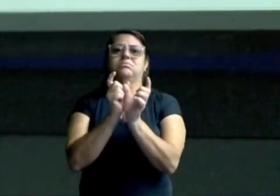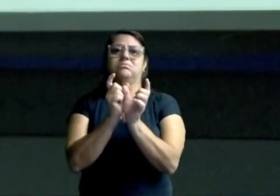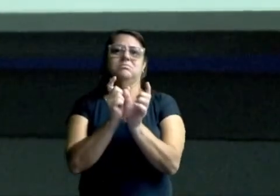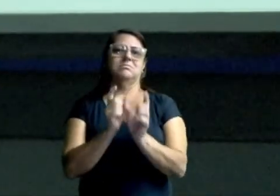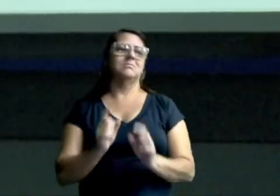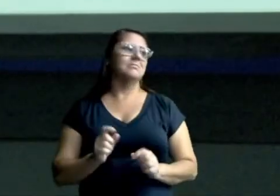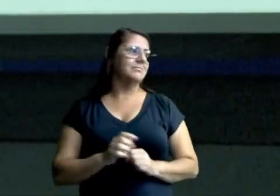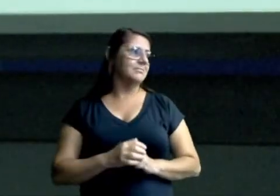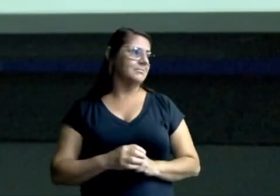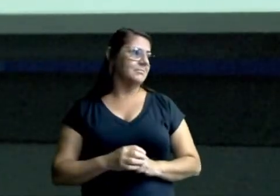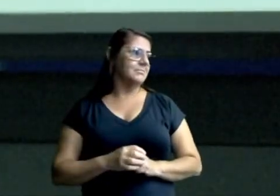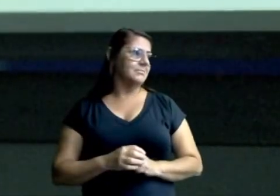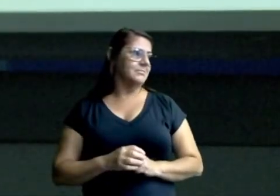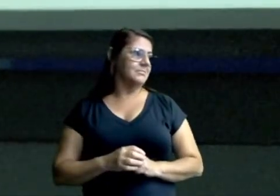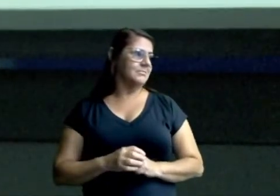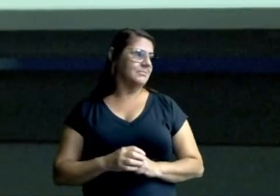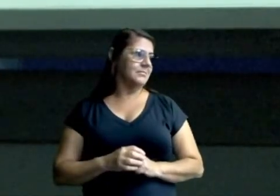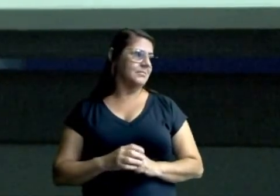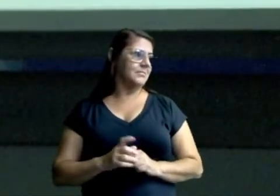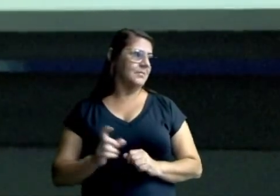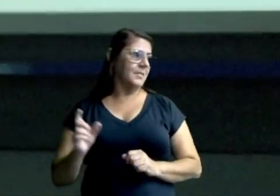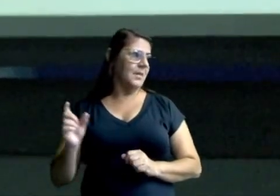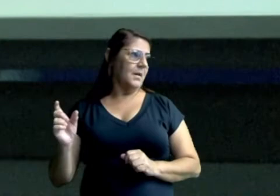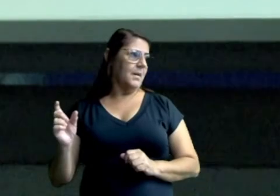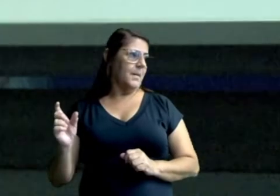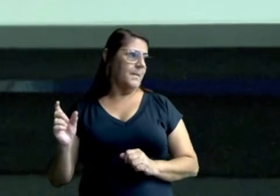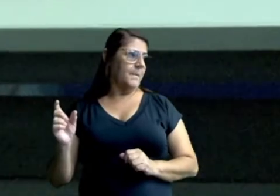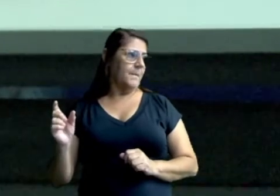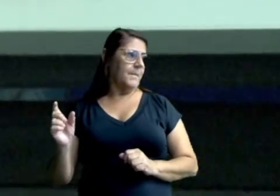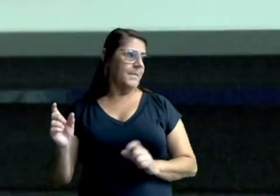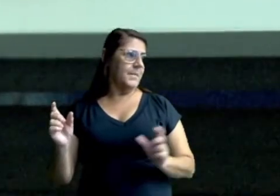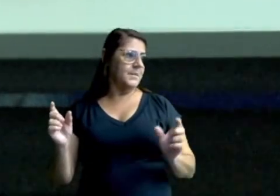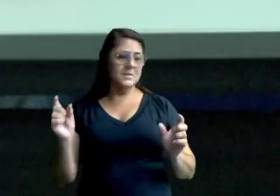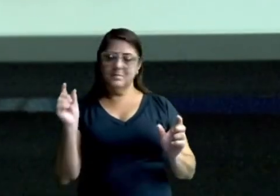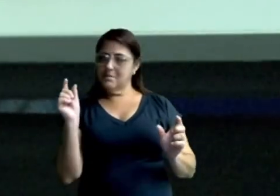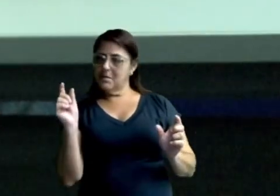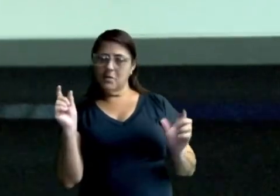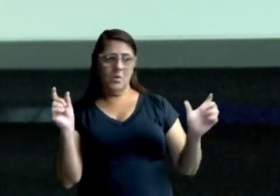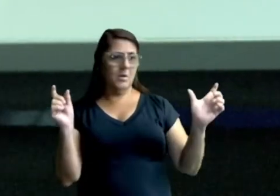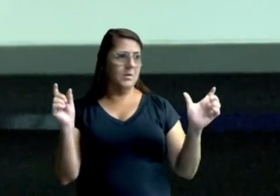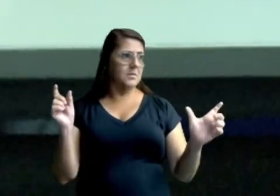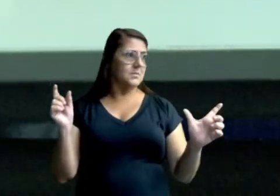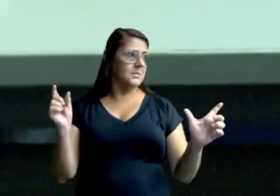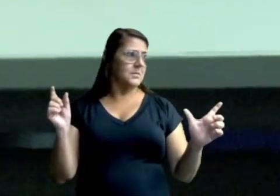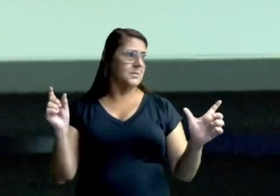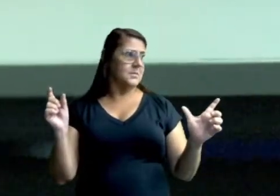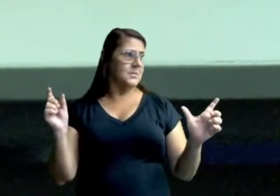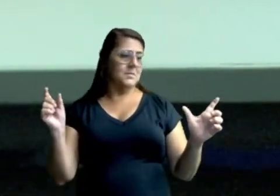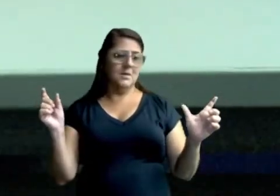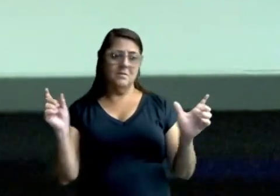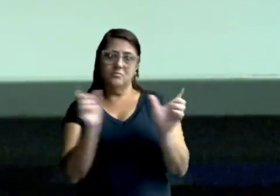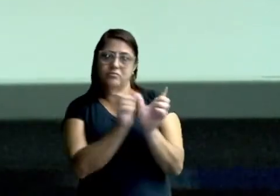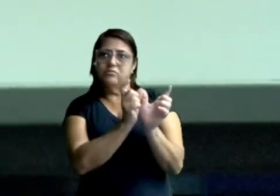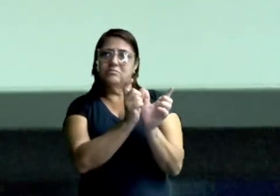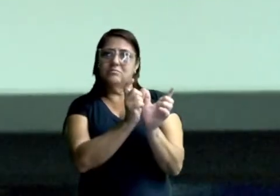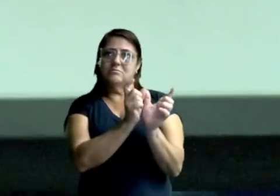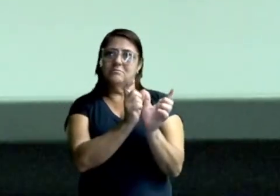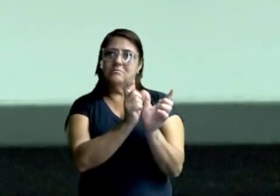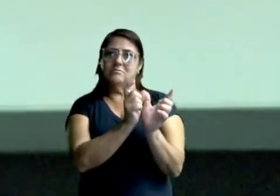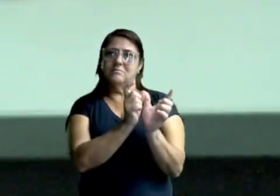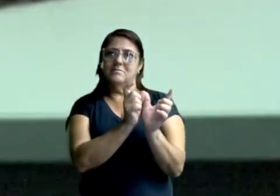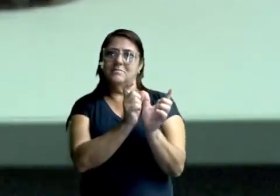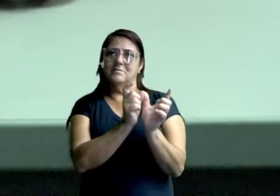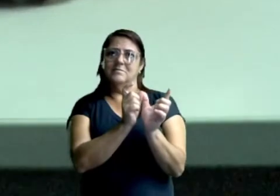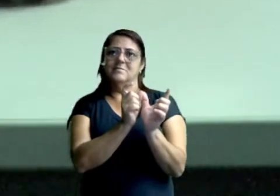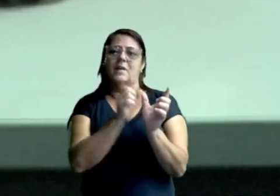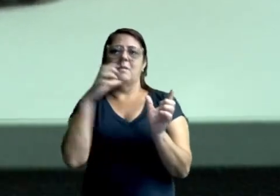Agora, uma massa menor, e a aceleração tem que ser o quê? Maior.